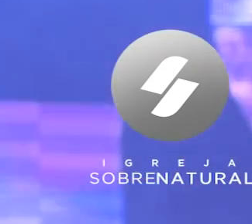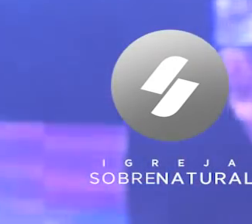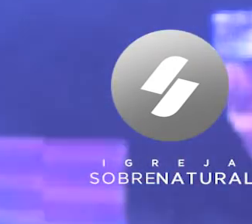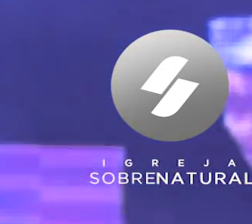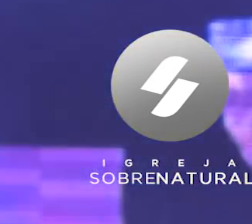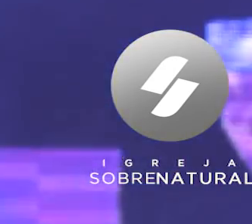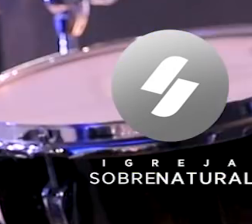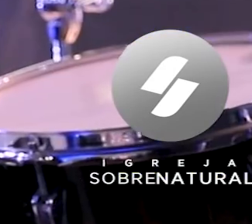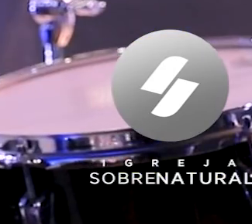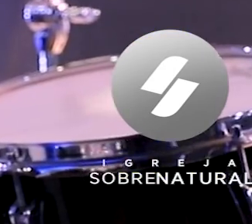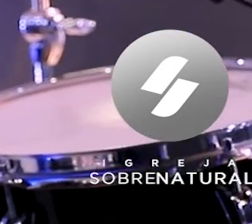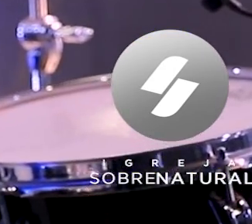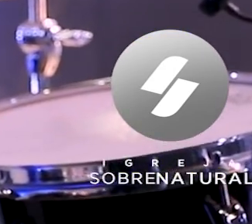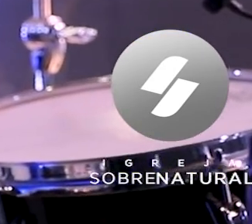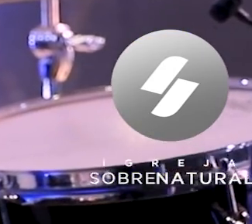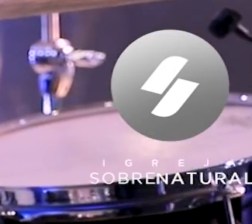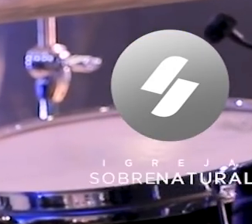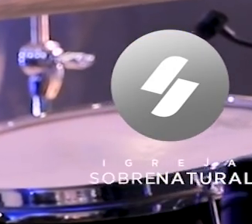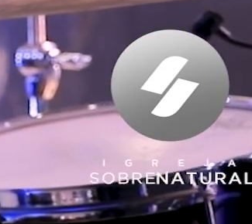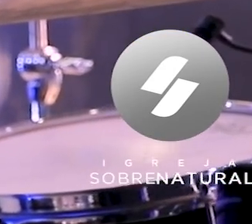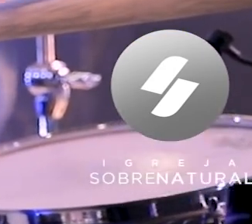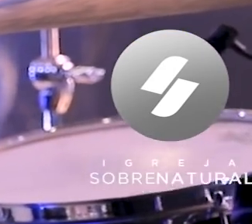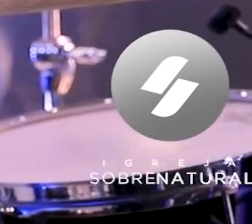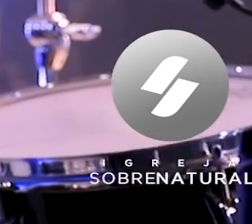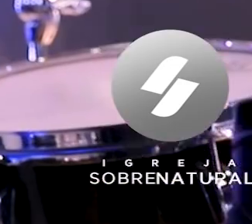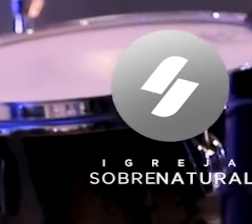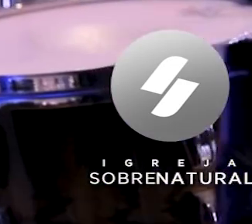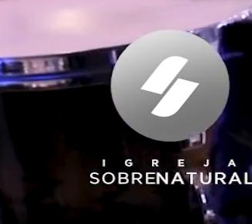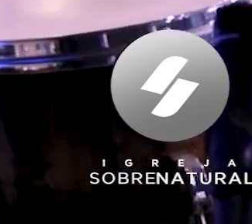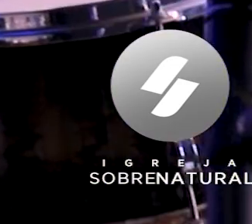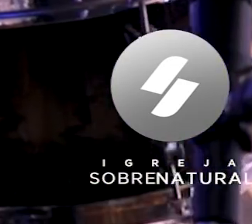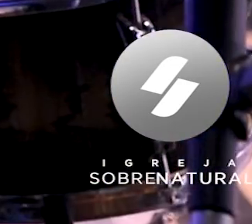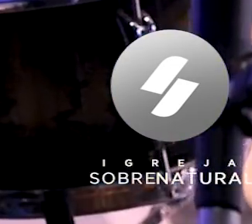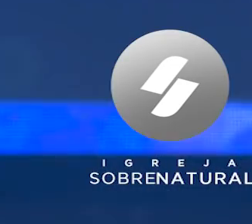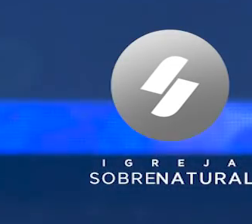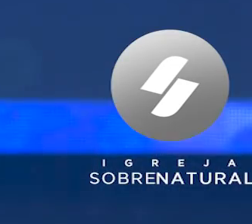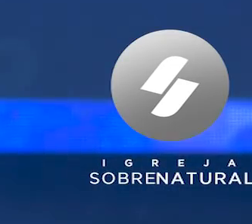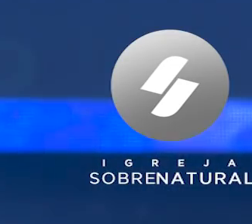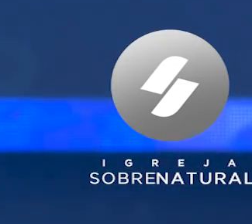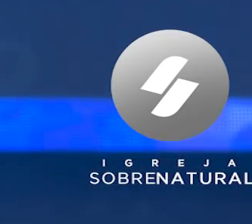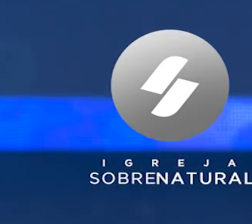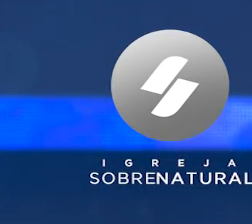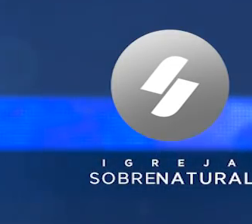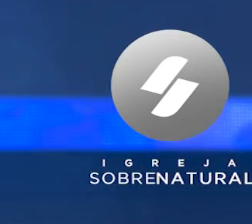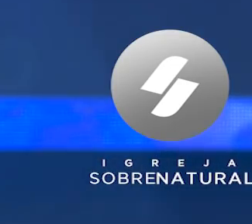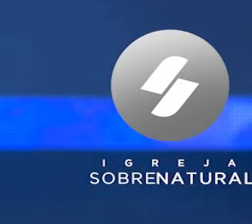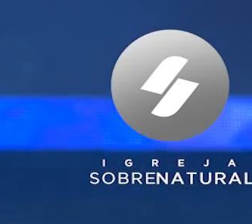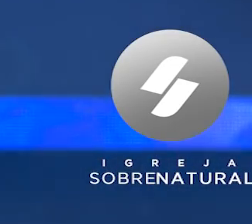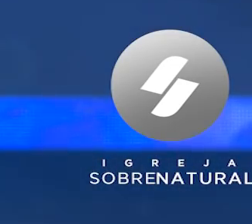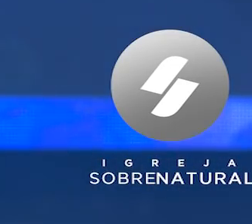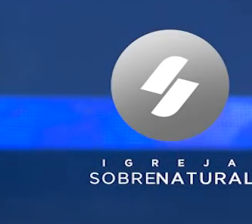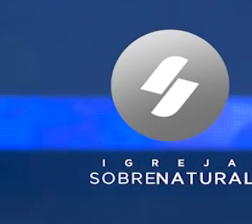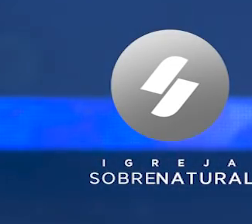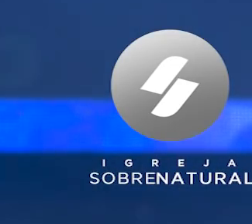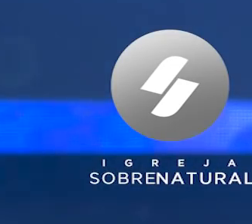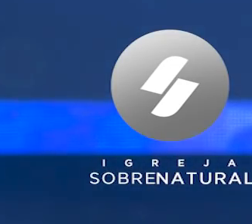toda agora é o sorvete atingir